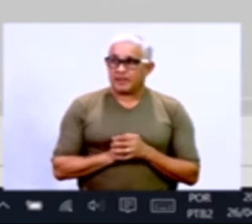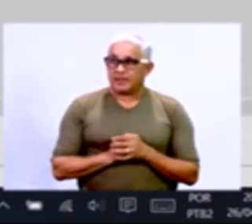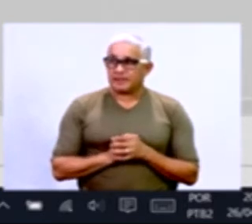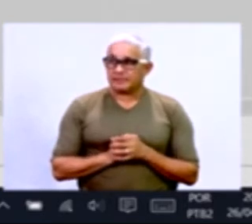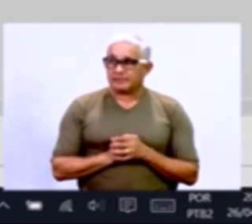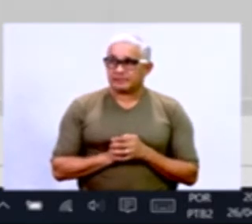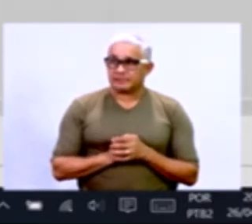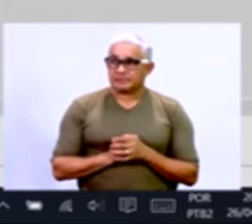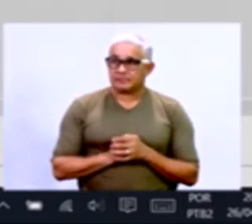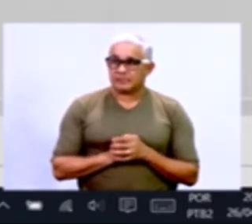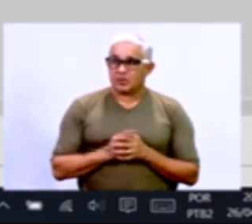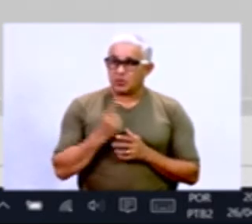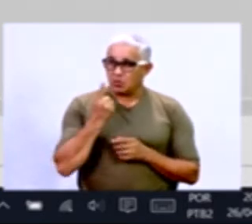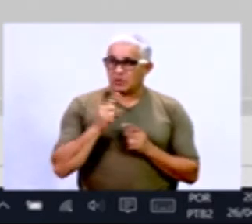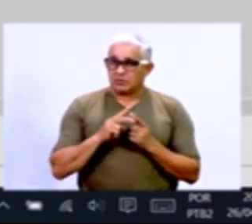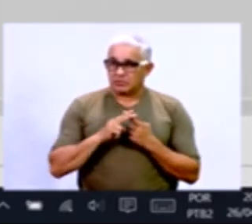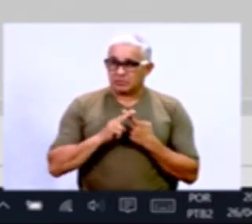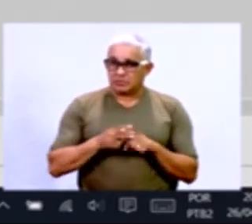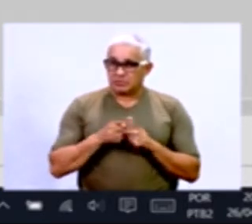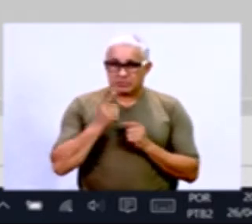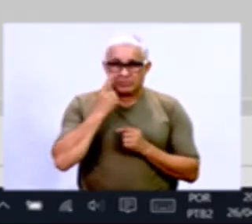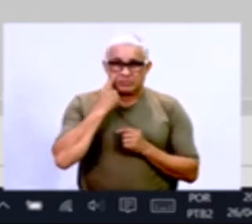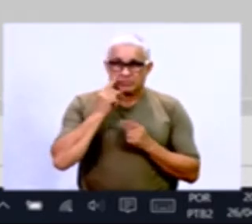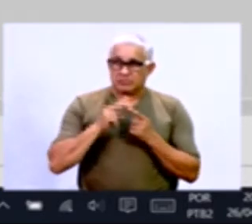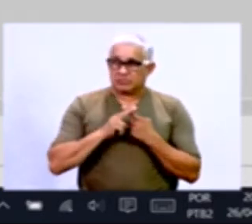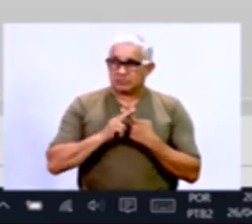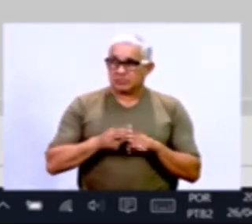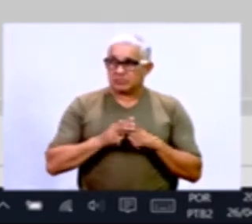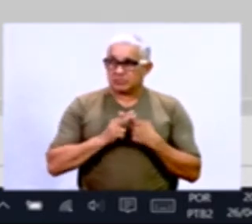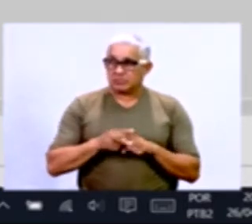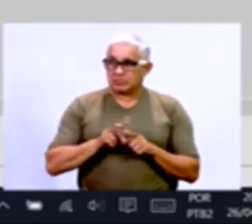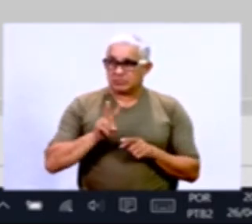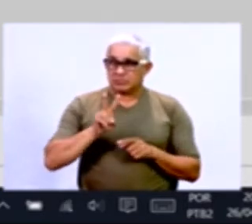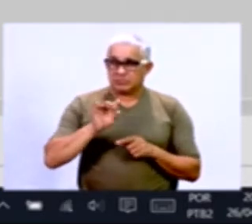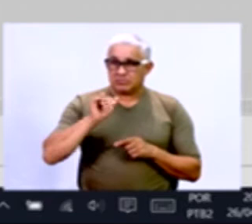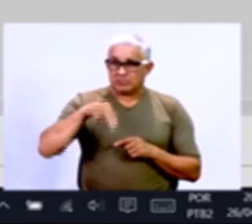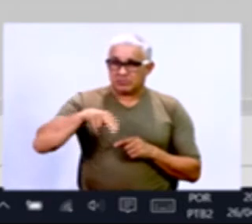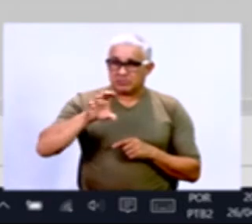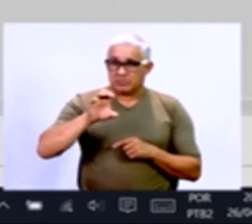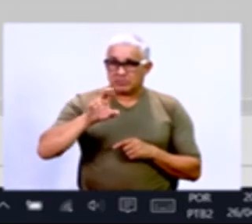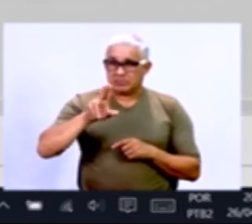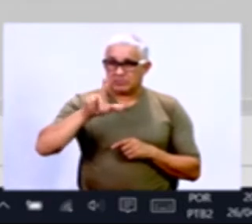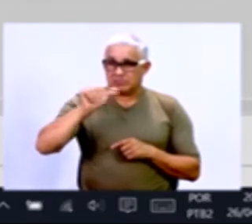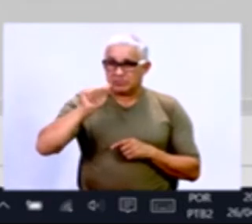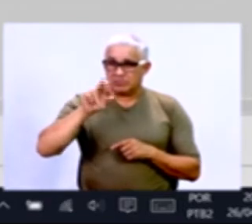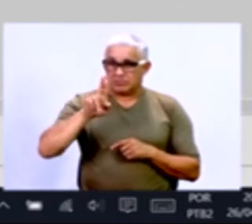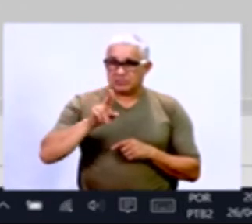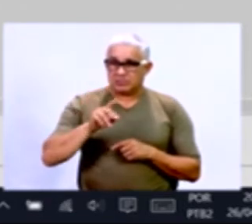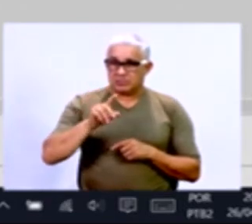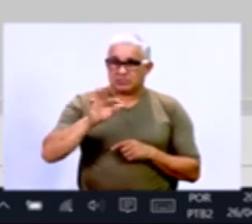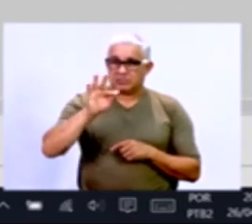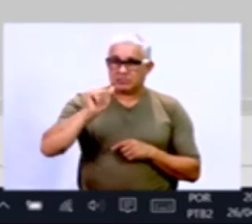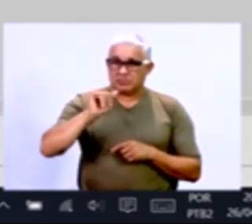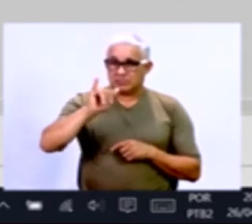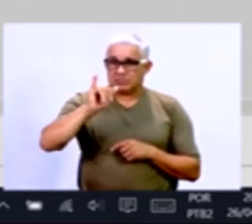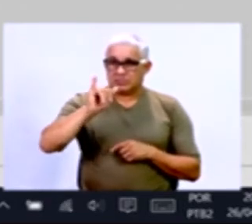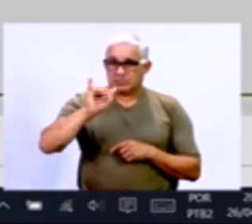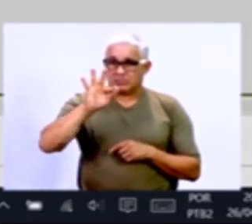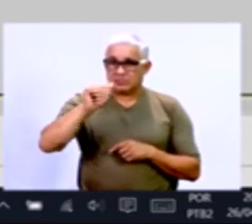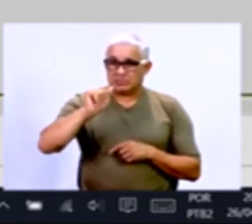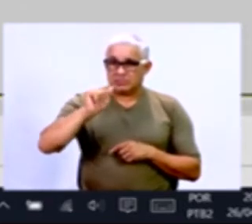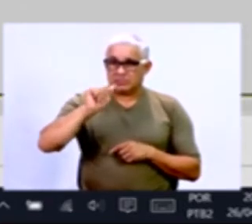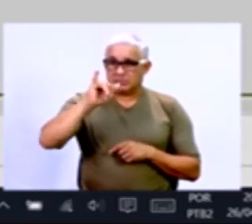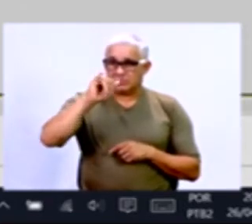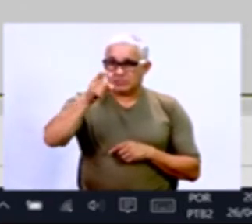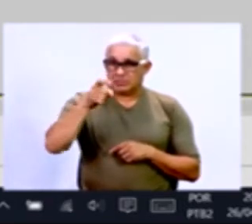ver mais alguma ferramentinha aqui, deixa eu ver se... vincular as faixas. Terminei de alterar a minha faixa aqui. Eu quero